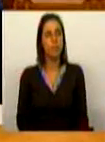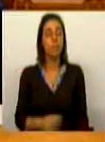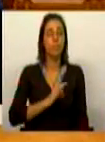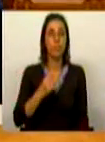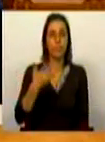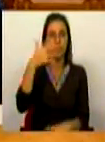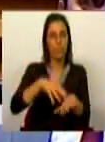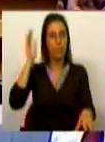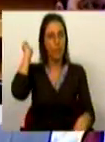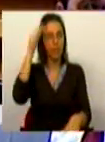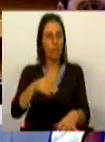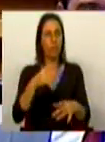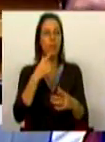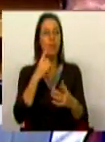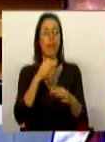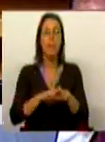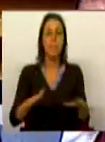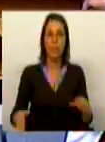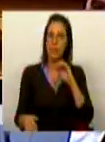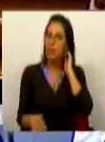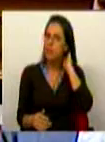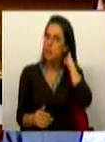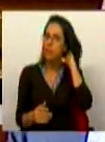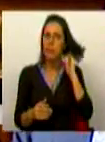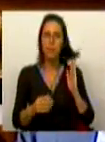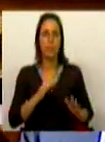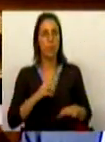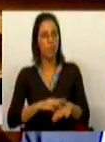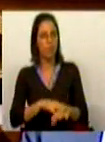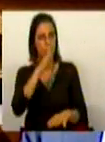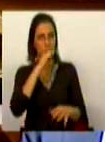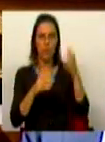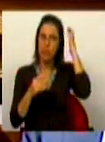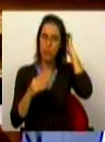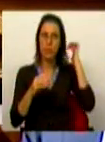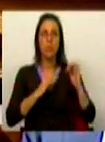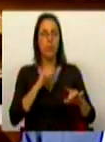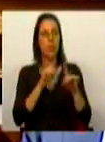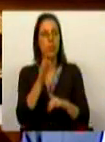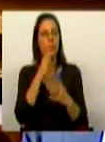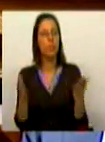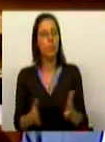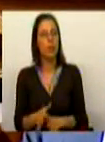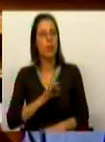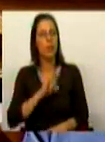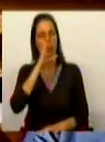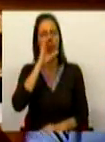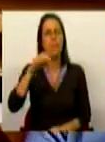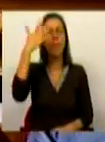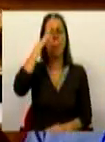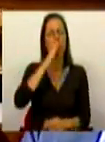Senhor Presidente da Assembleia da República, digníssima mesa, senhoras e senhores membros do Governo, senhoras e senhores deputados, senhor